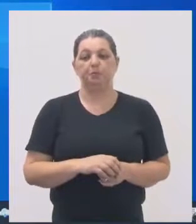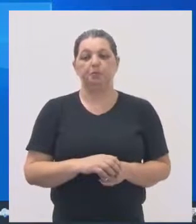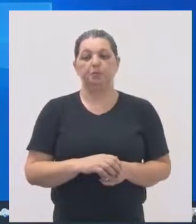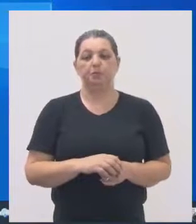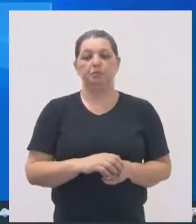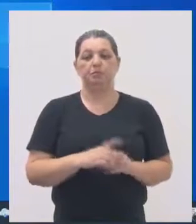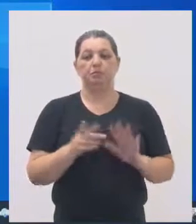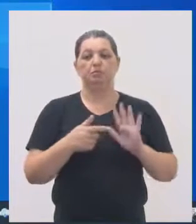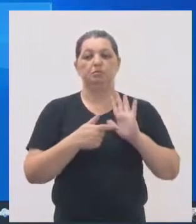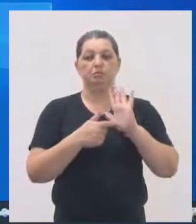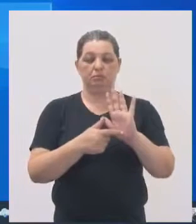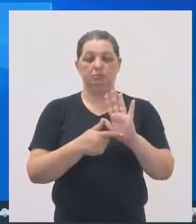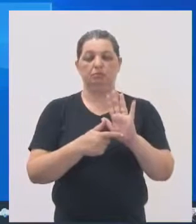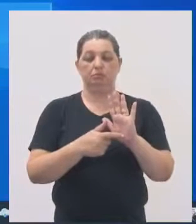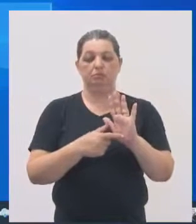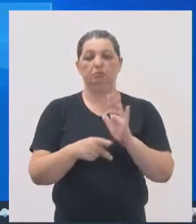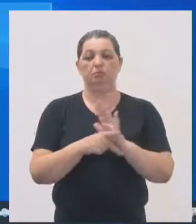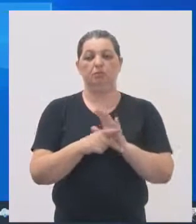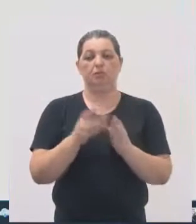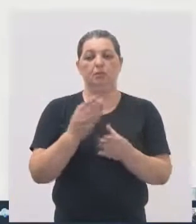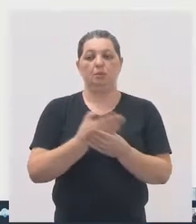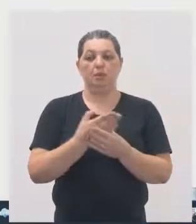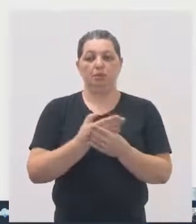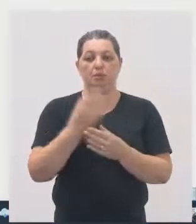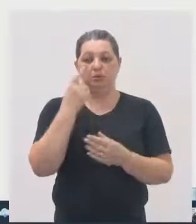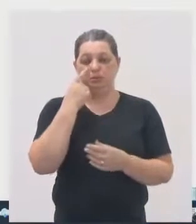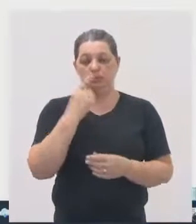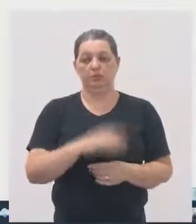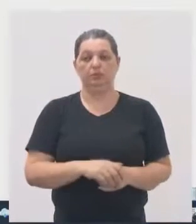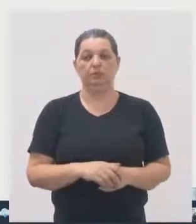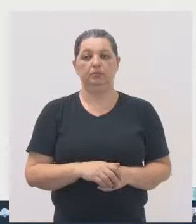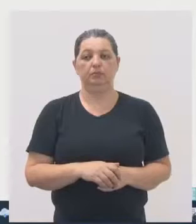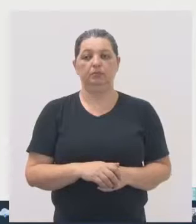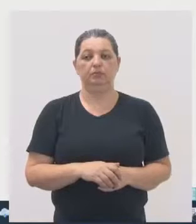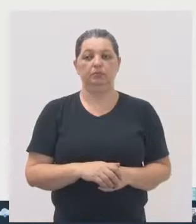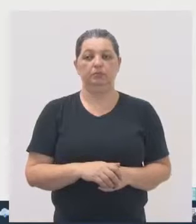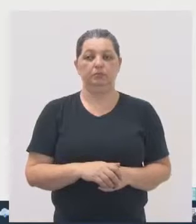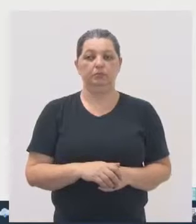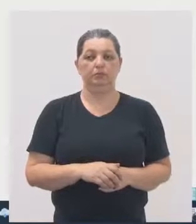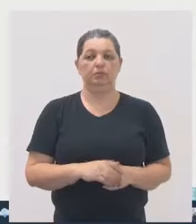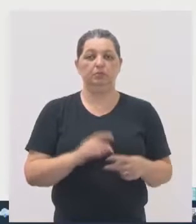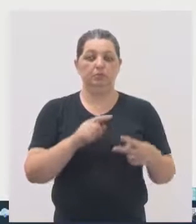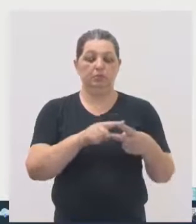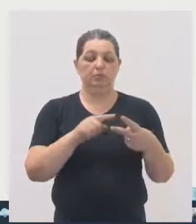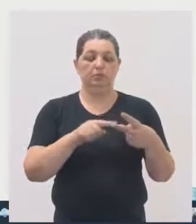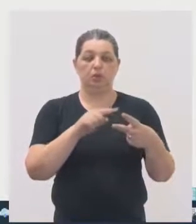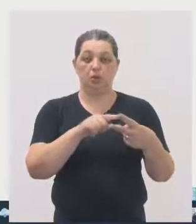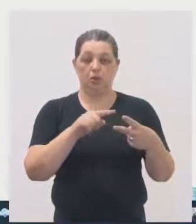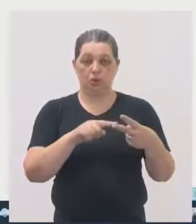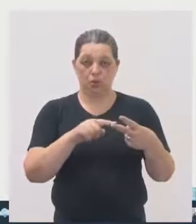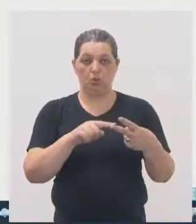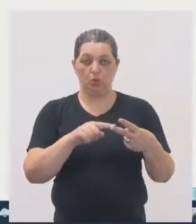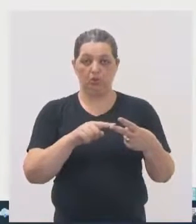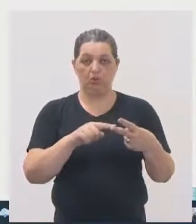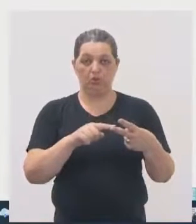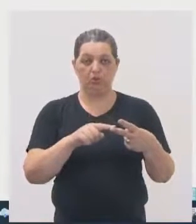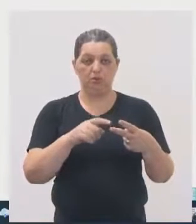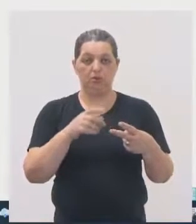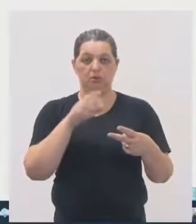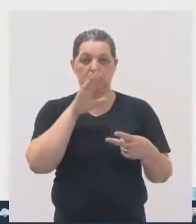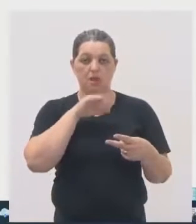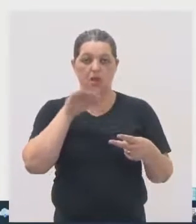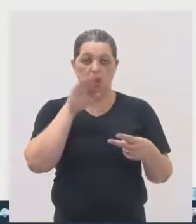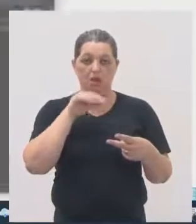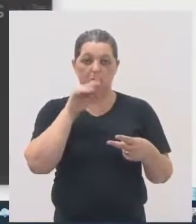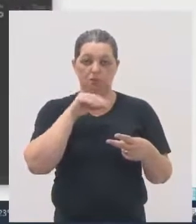vir aqui na página podcast CMSP. Você vai ter os dois áudios que você gravou e